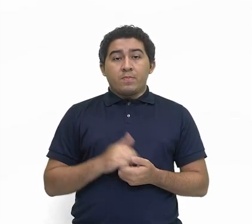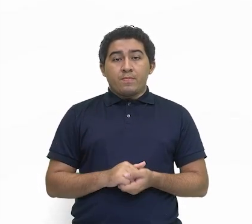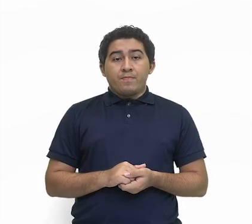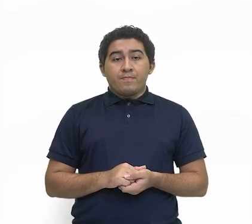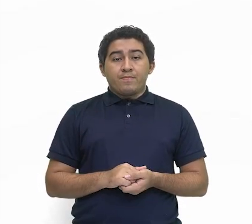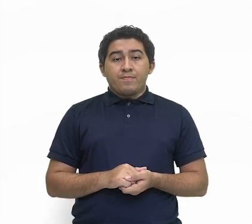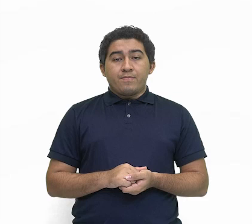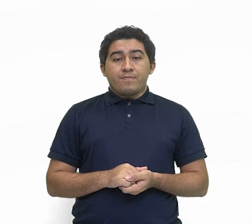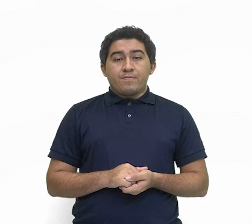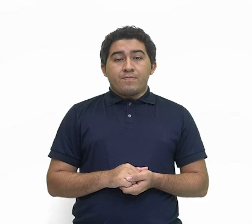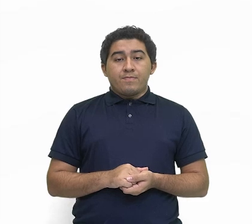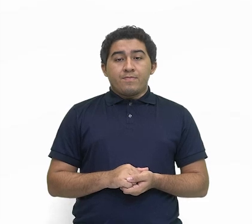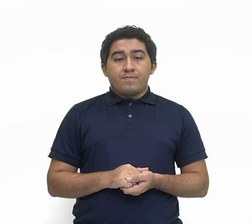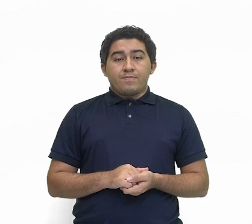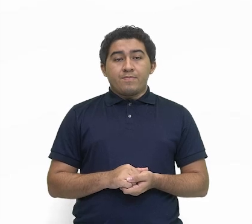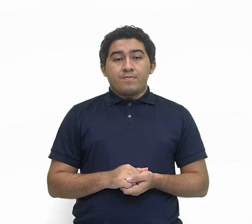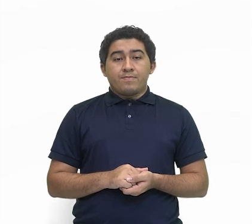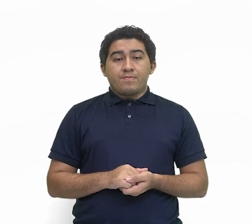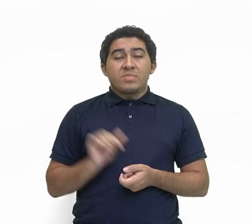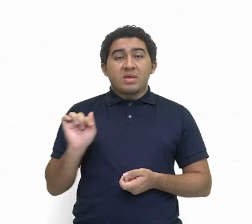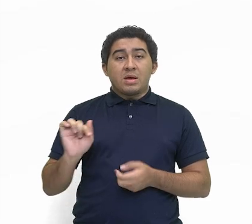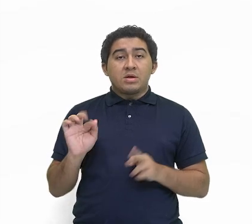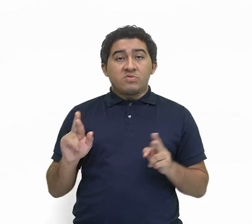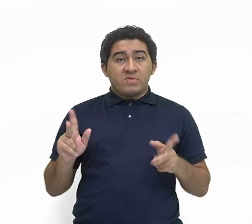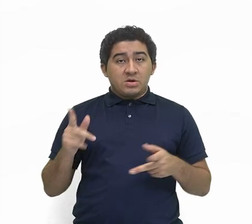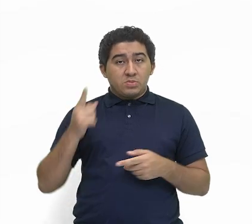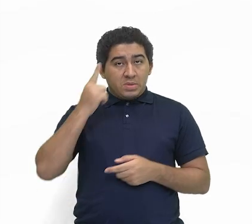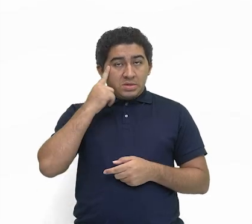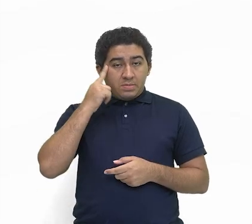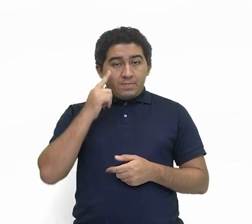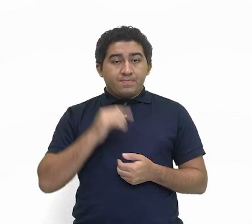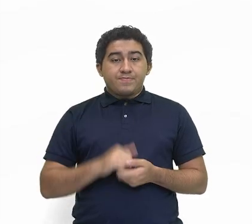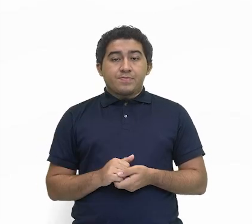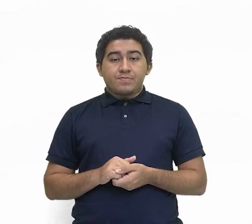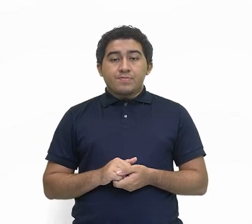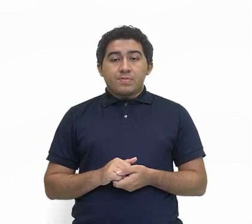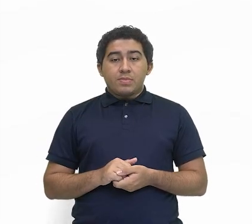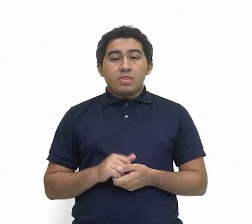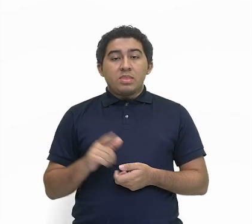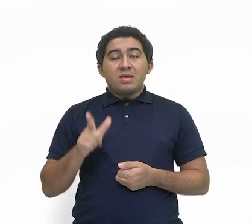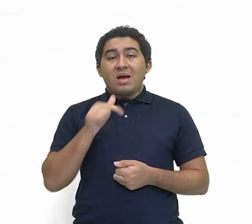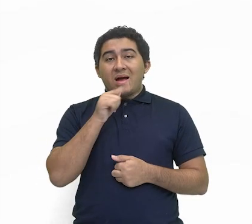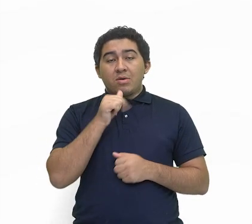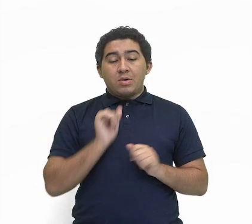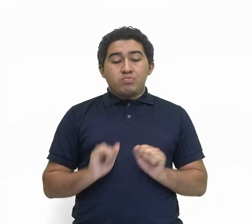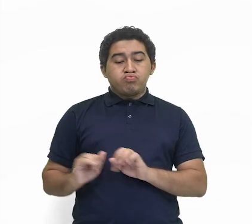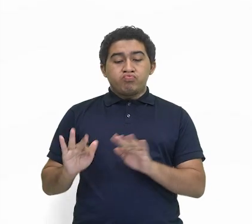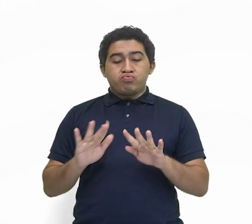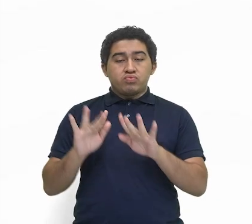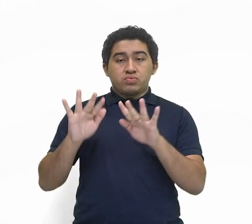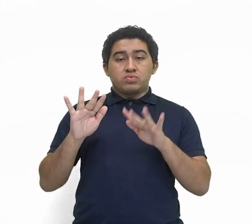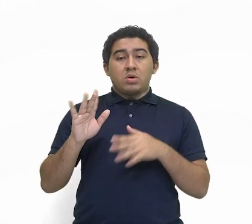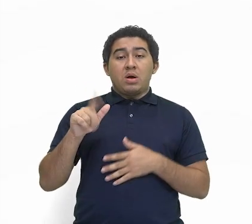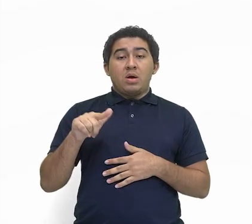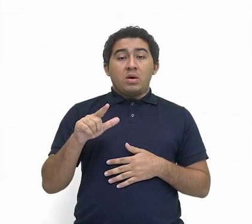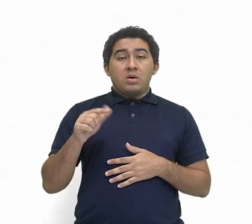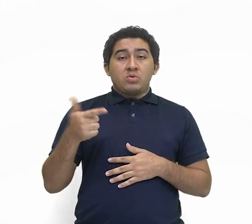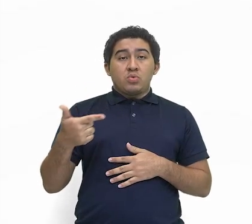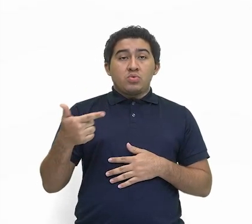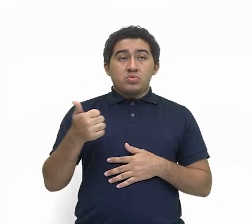diferença. Para Fahrenheit, o ponto de fusão é 32 e o ponto do vapor, quando a água ferve,